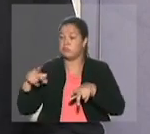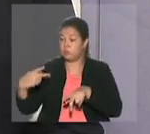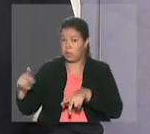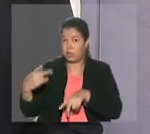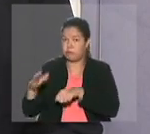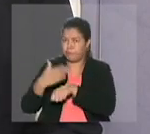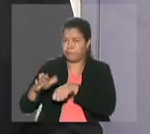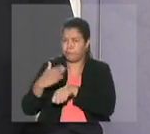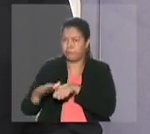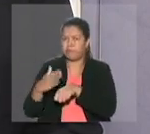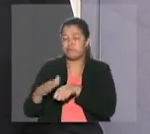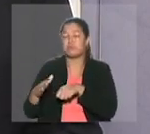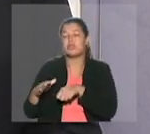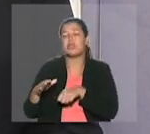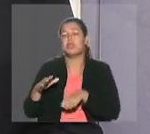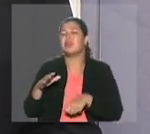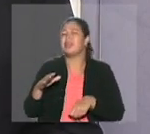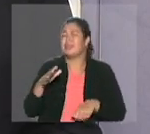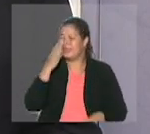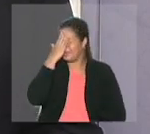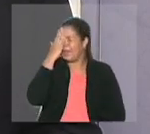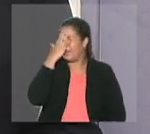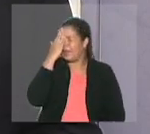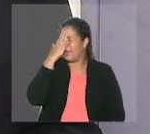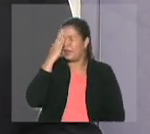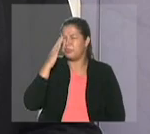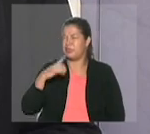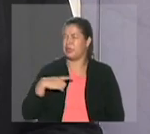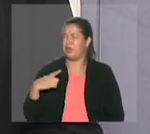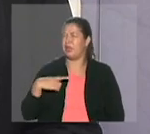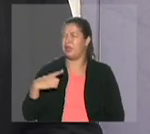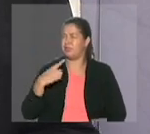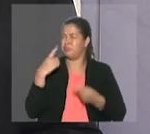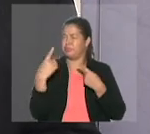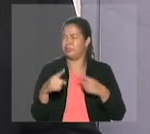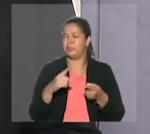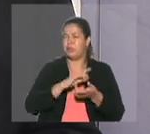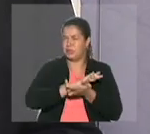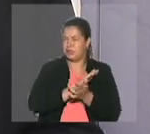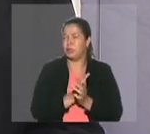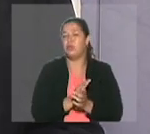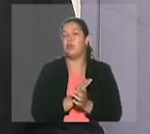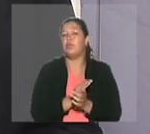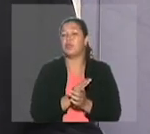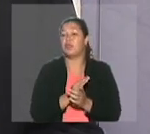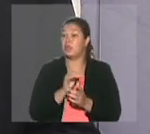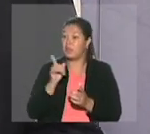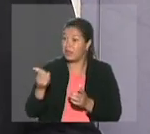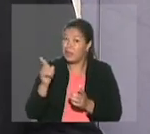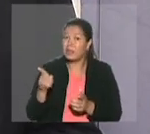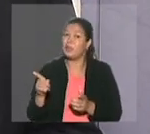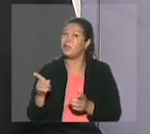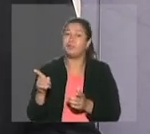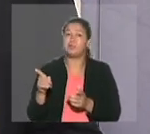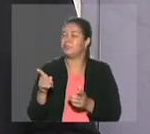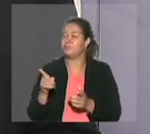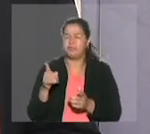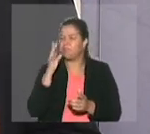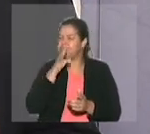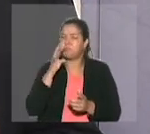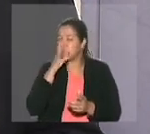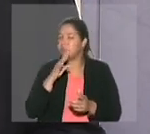as pessoas sabem que existem essas peculiaridades da população negra e ainda assim agem dessa maneira